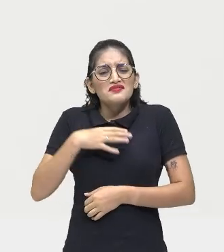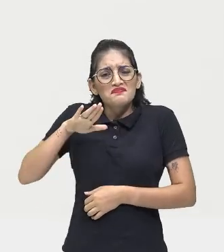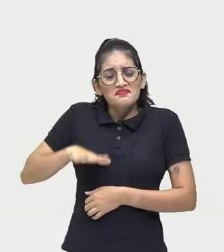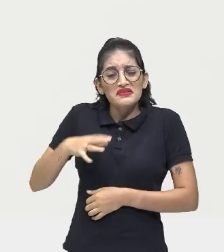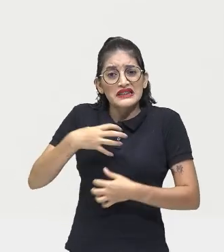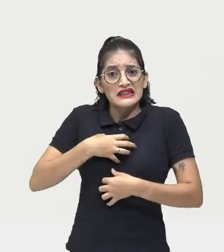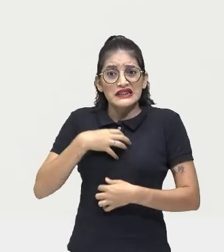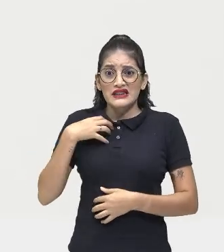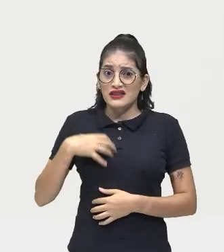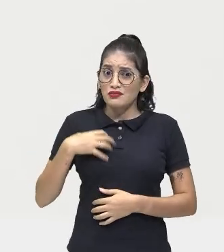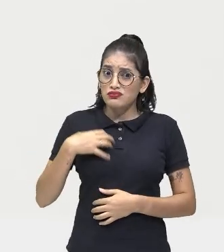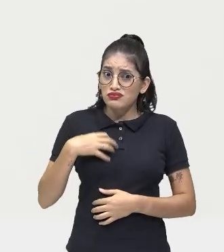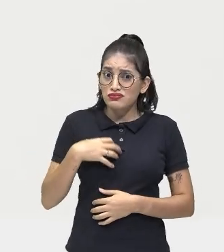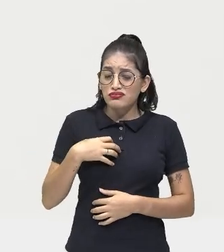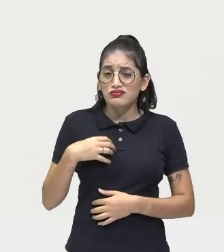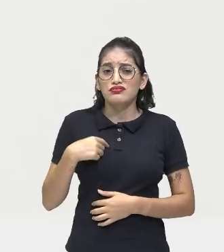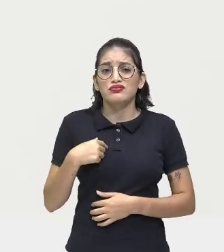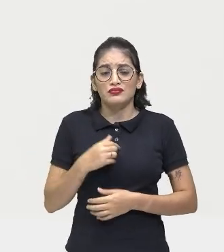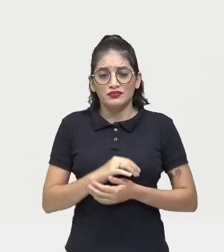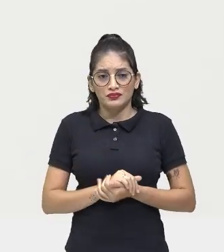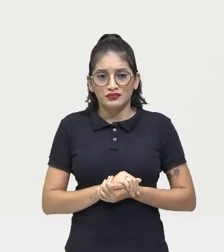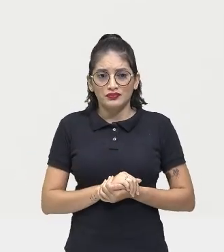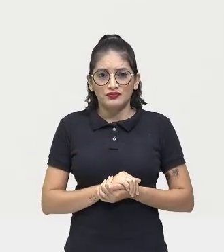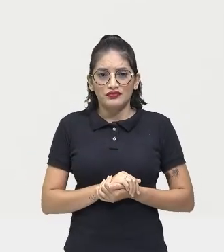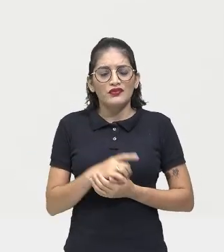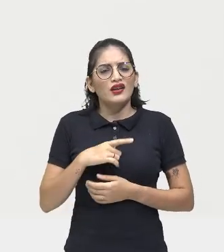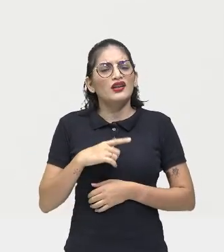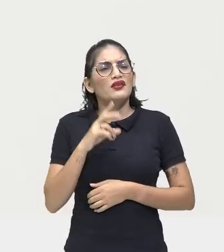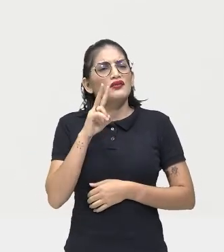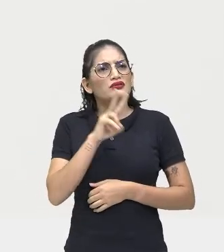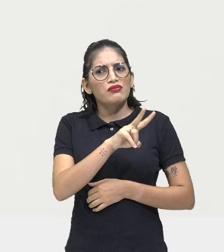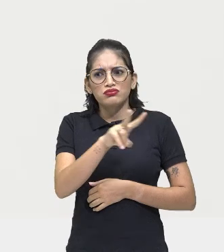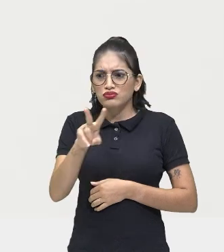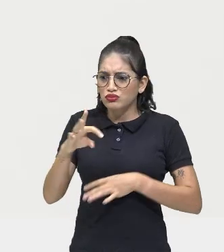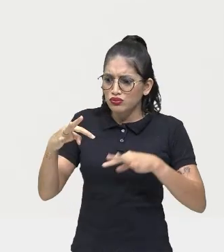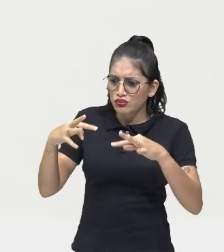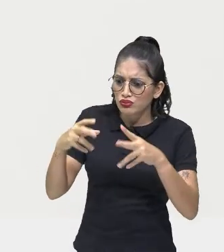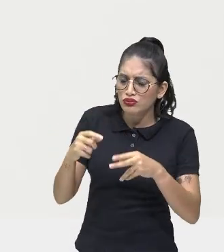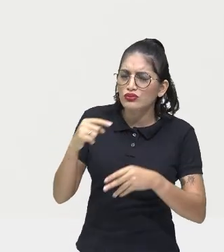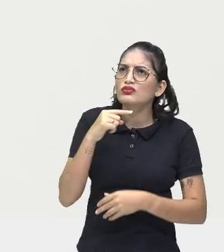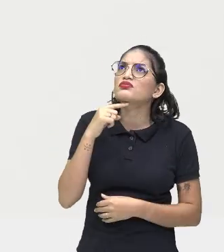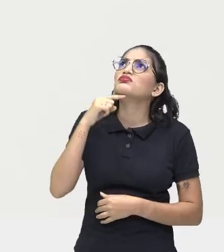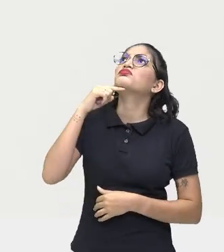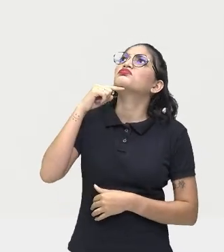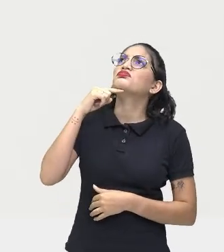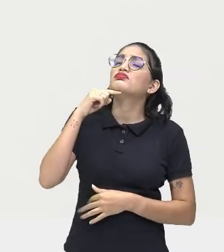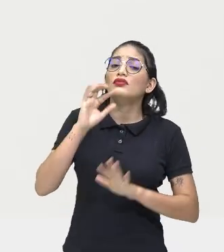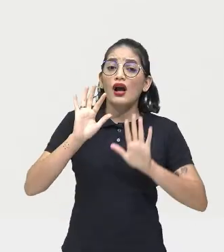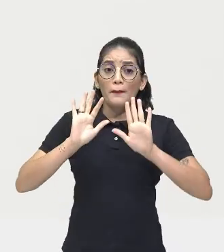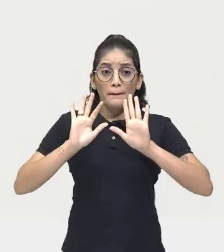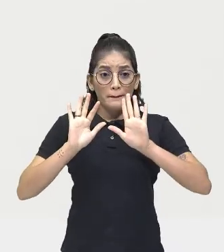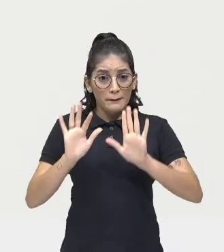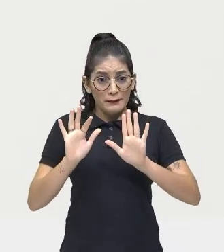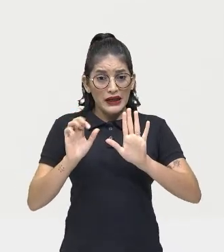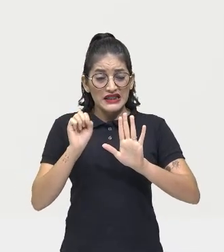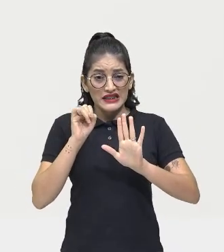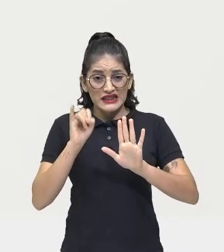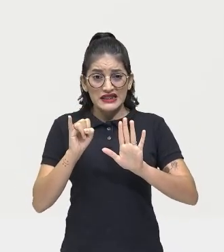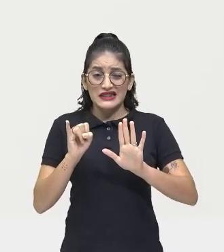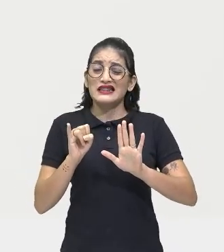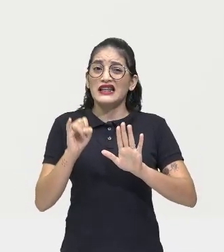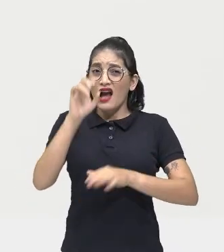zangado. Tenho de olhar todo mundo com o queixo levantado. Mas, se